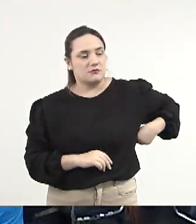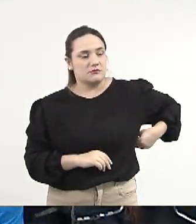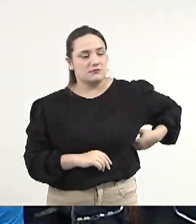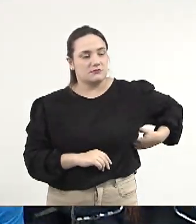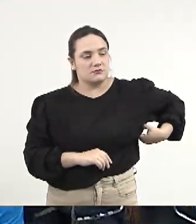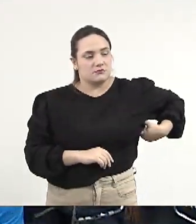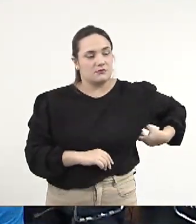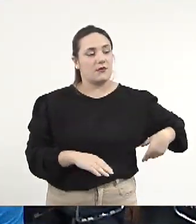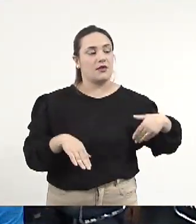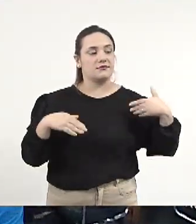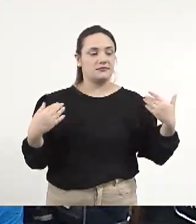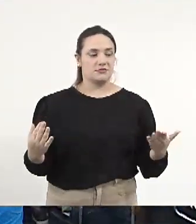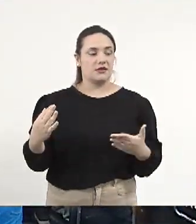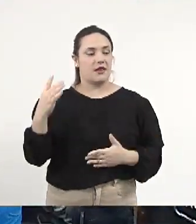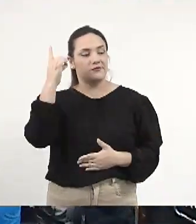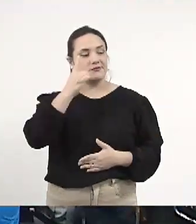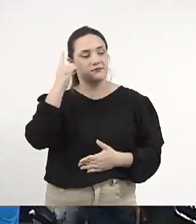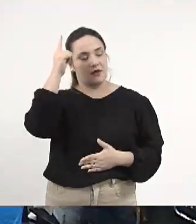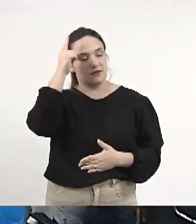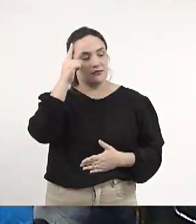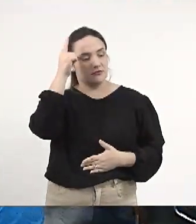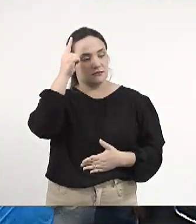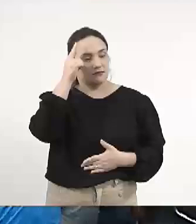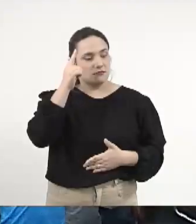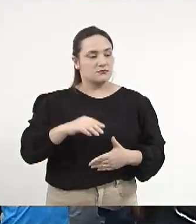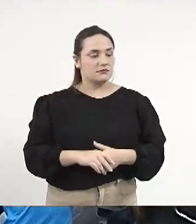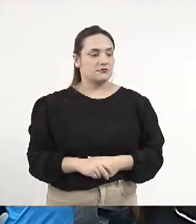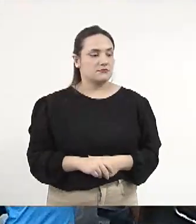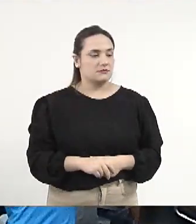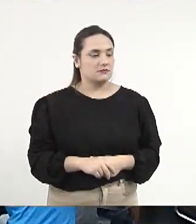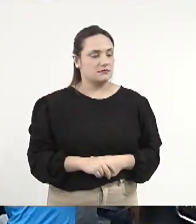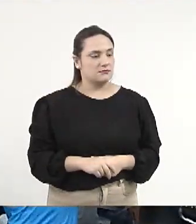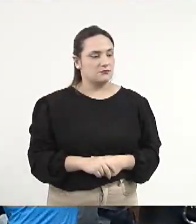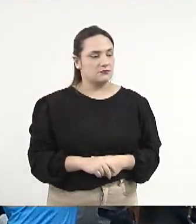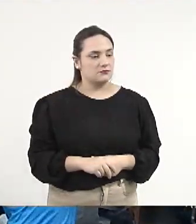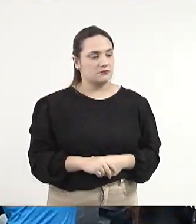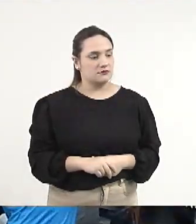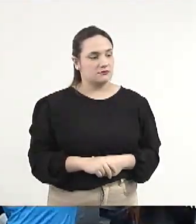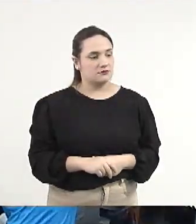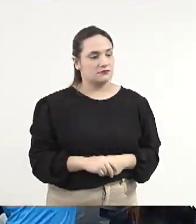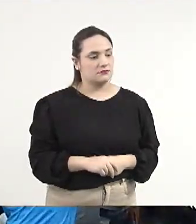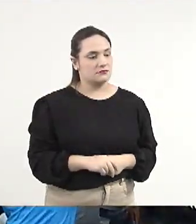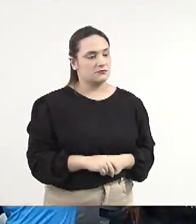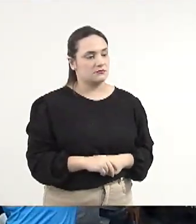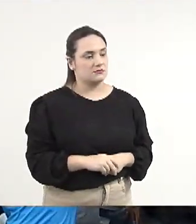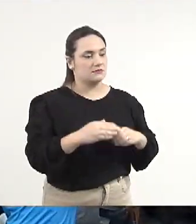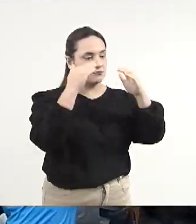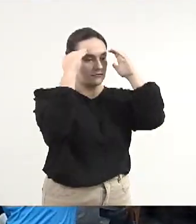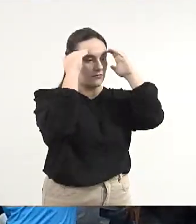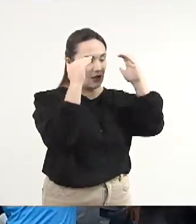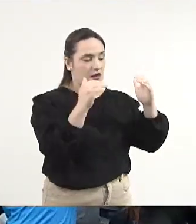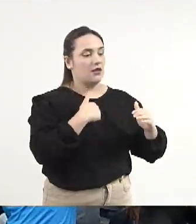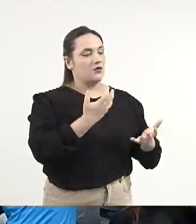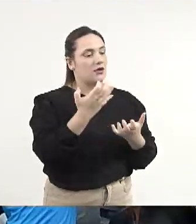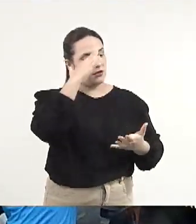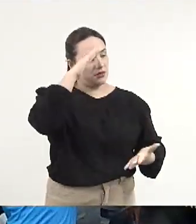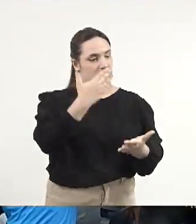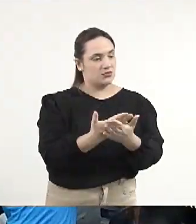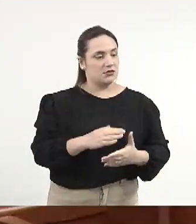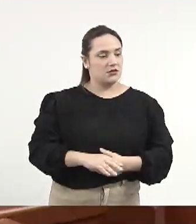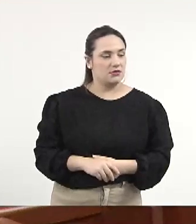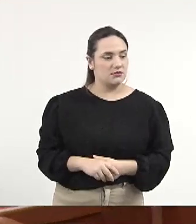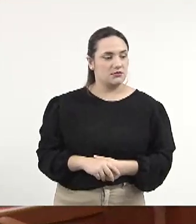Olha, deputado Lídio, com todo respeito, eu quero acreditar que daqui para frente,